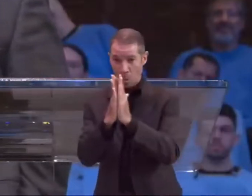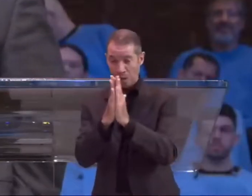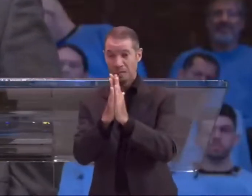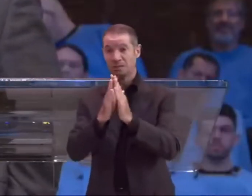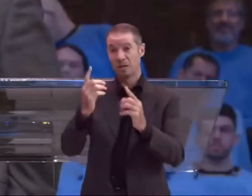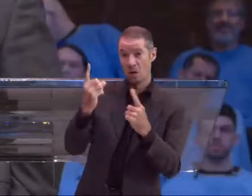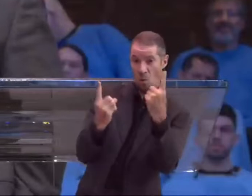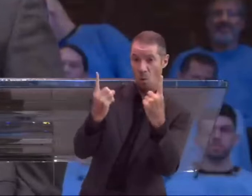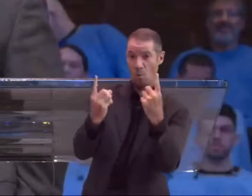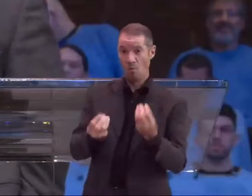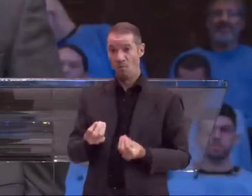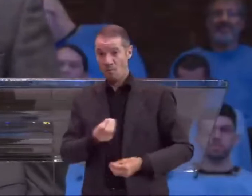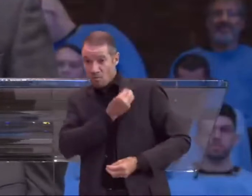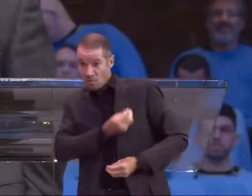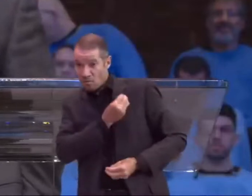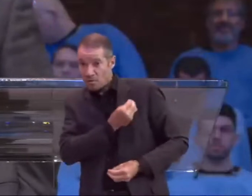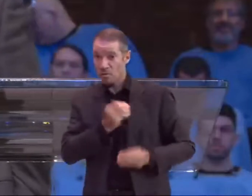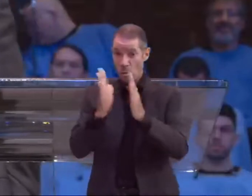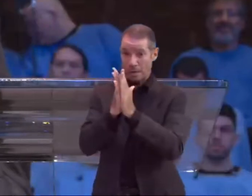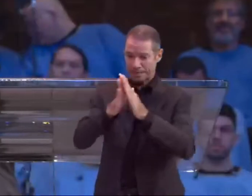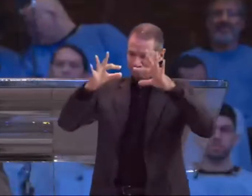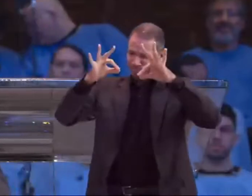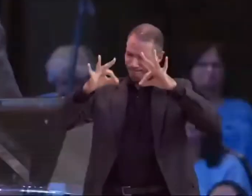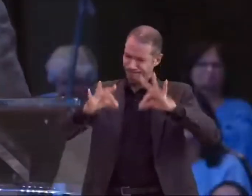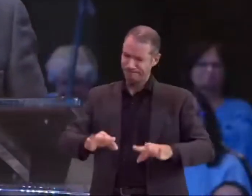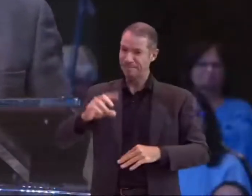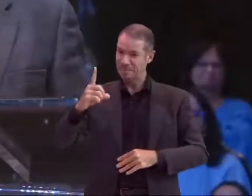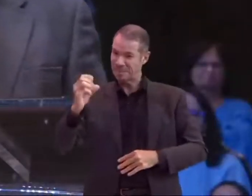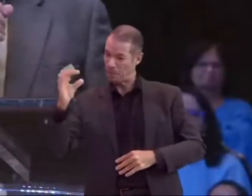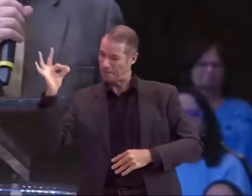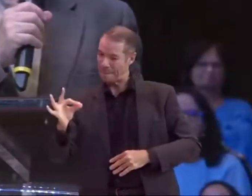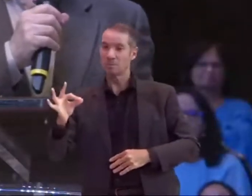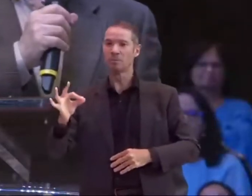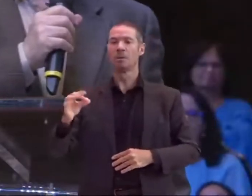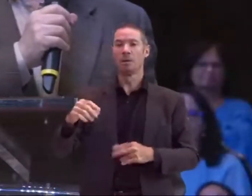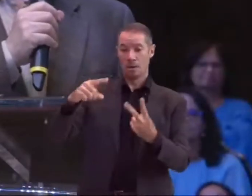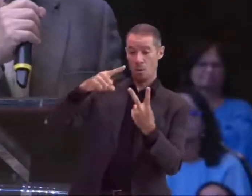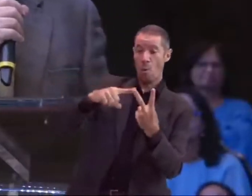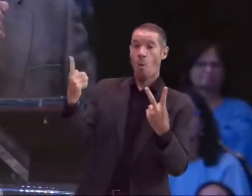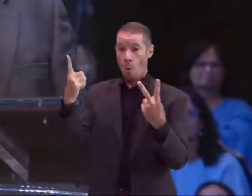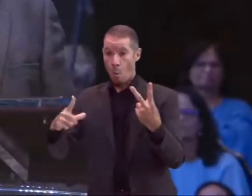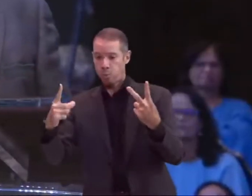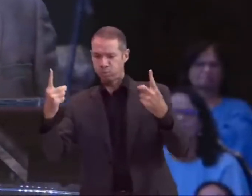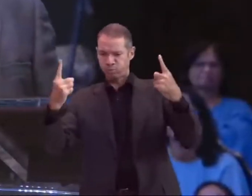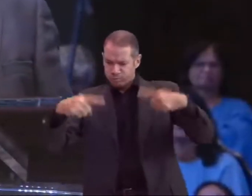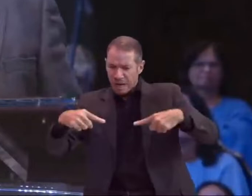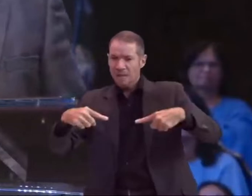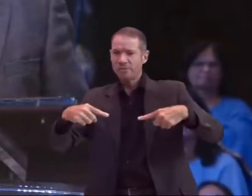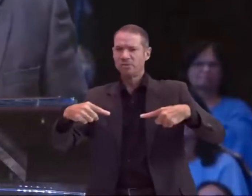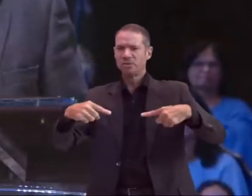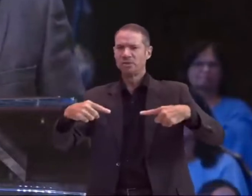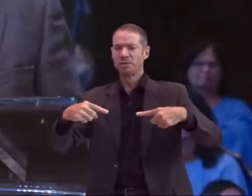como você vive uma oração genuína. E depois ele vai dizer, olha, o outro contraste é a oração